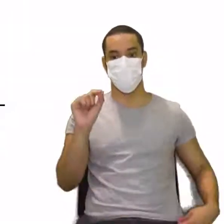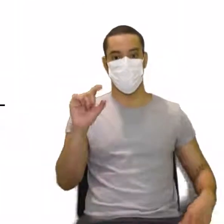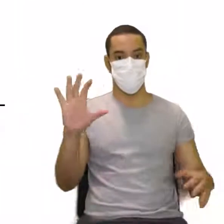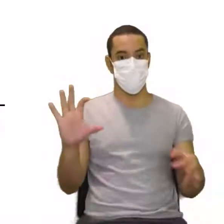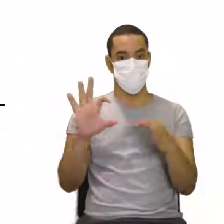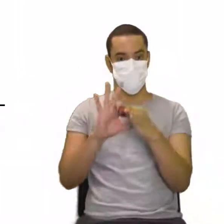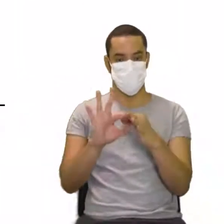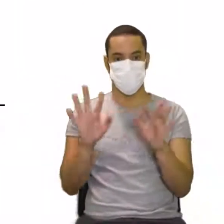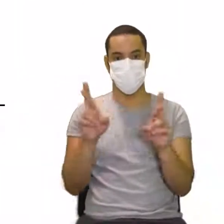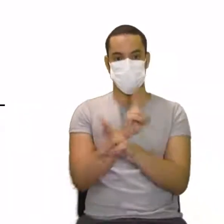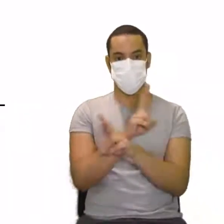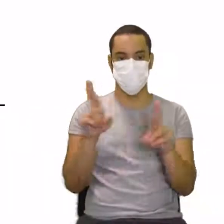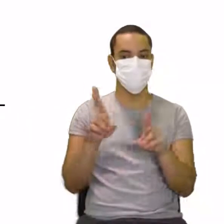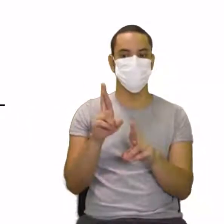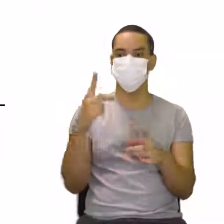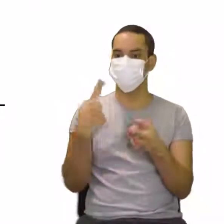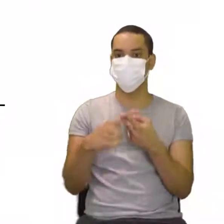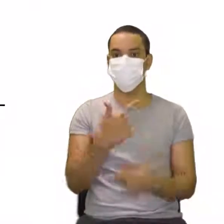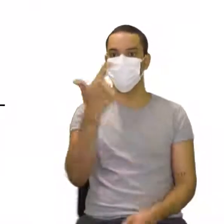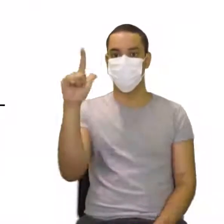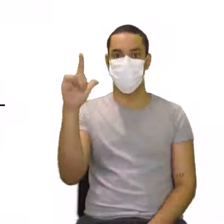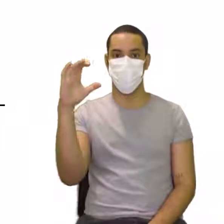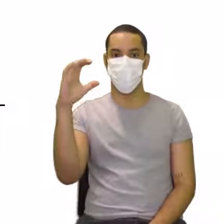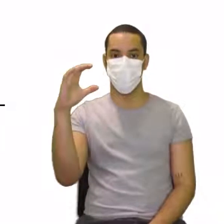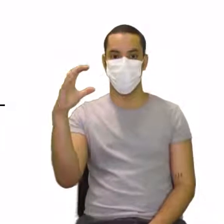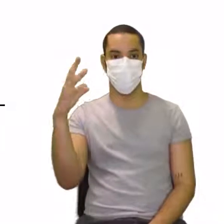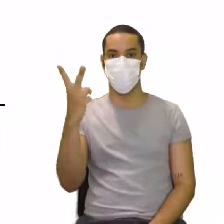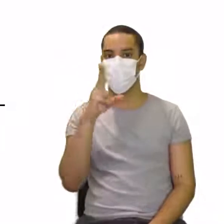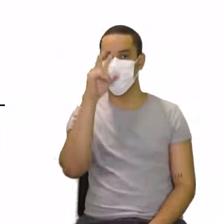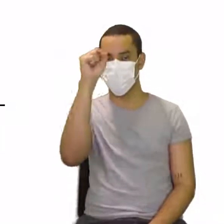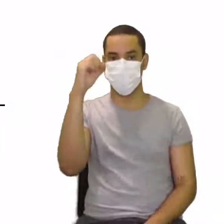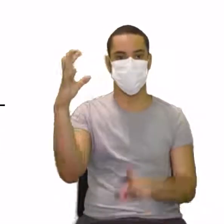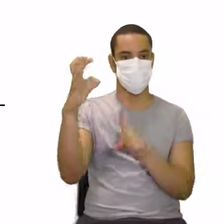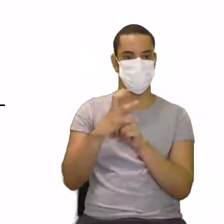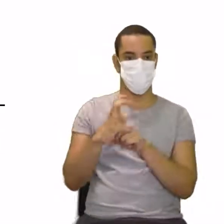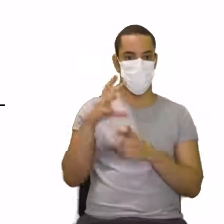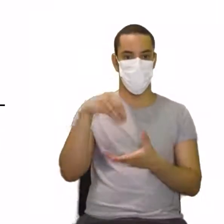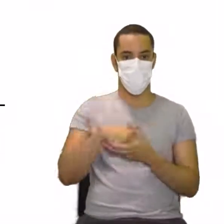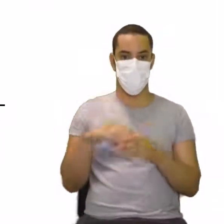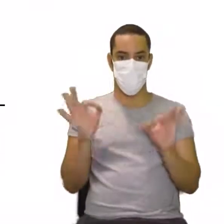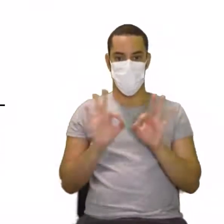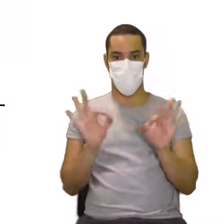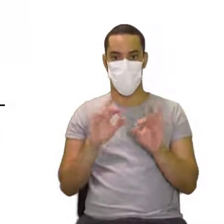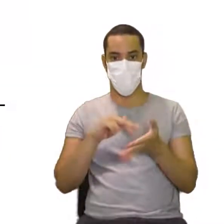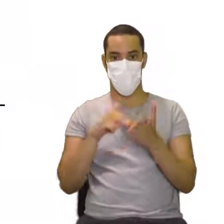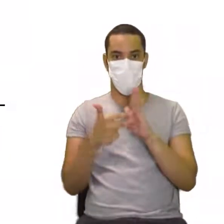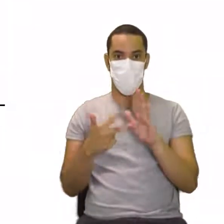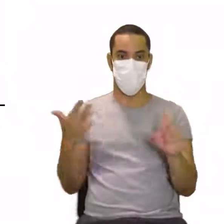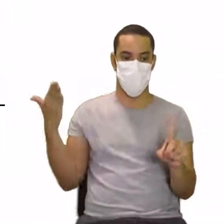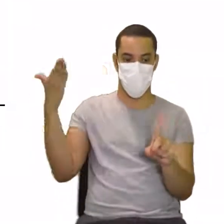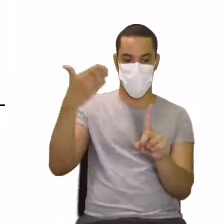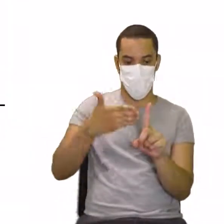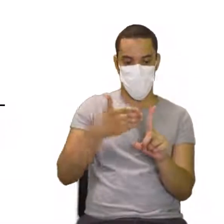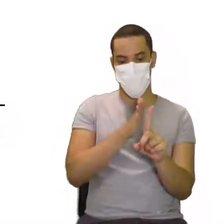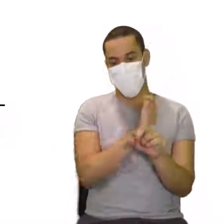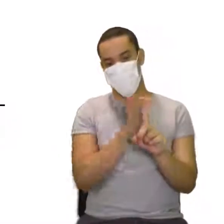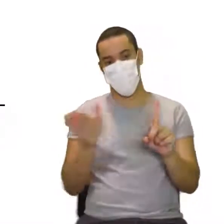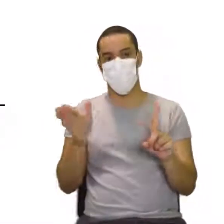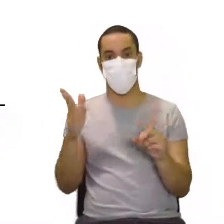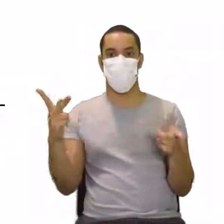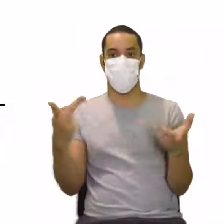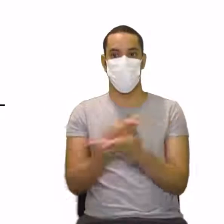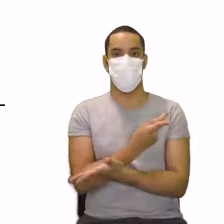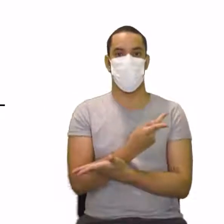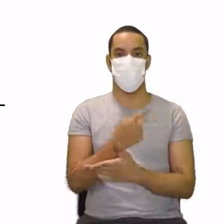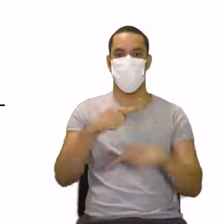relacionado aqui? Que nenhuma força age sobre a carga. Vai estar relacionado o quê? Com o direcionamento, a direção que é ocupada por